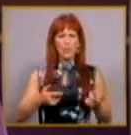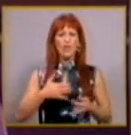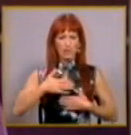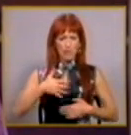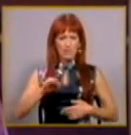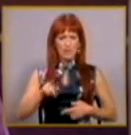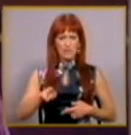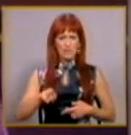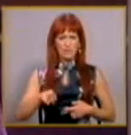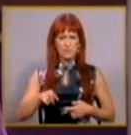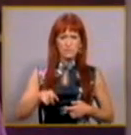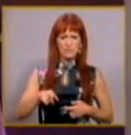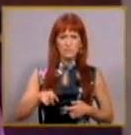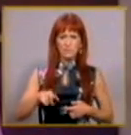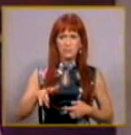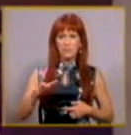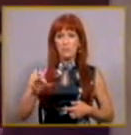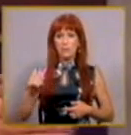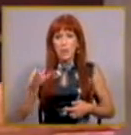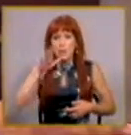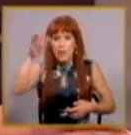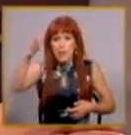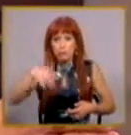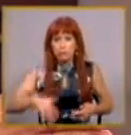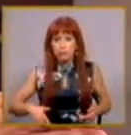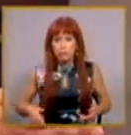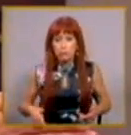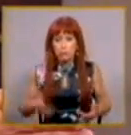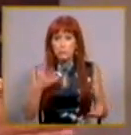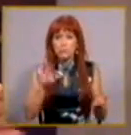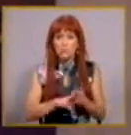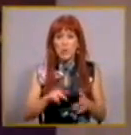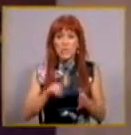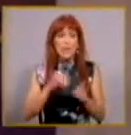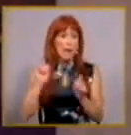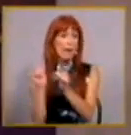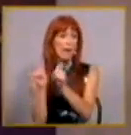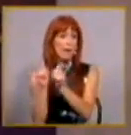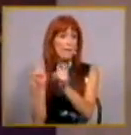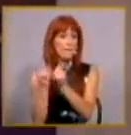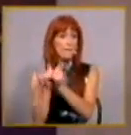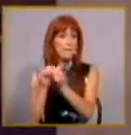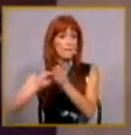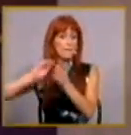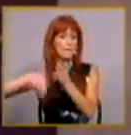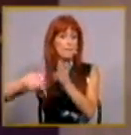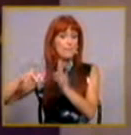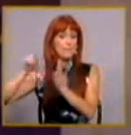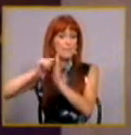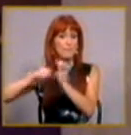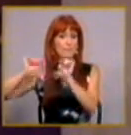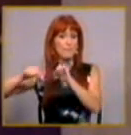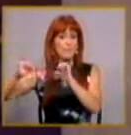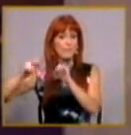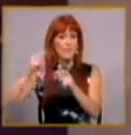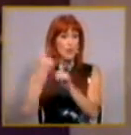PS? O Partido Socialista o dirá, mas a verdade é que tem estado sempre ao lado, assinou o memorando de entendimento e nas